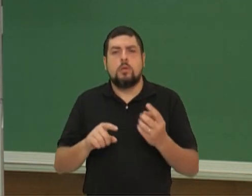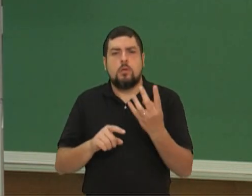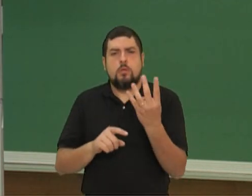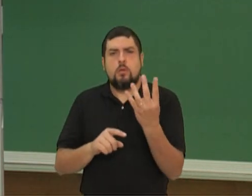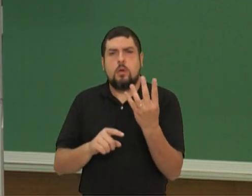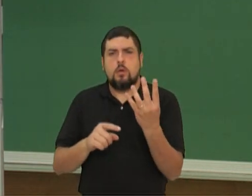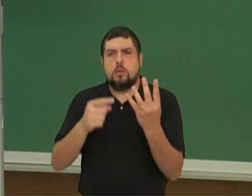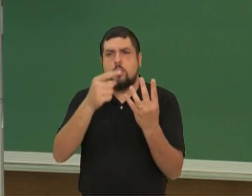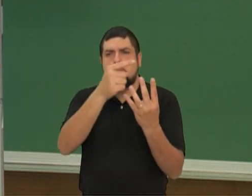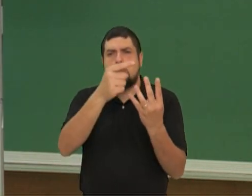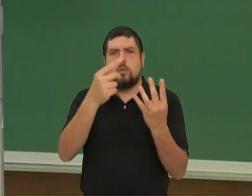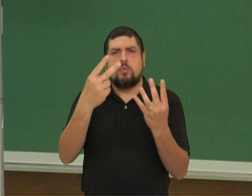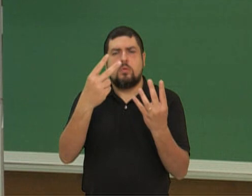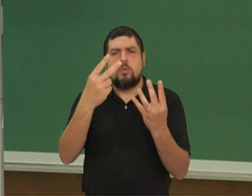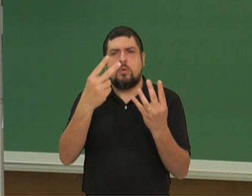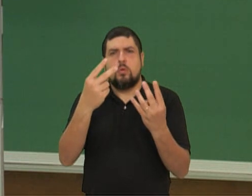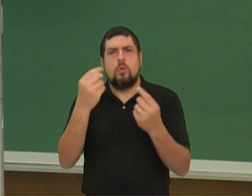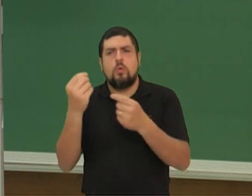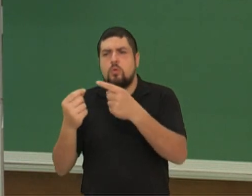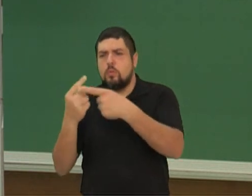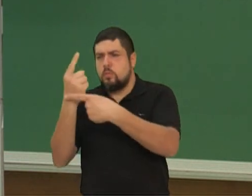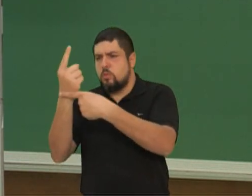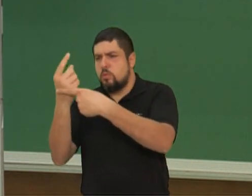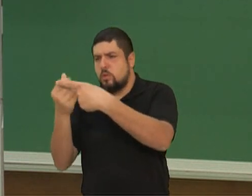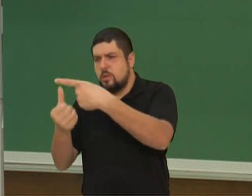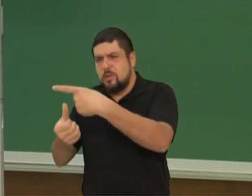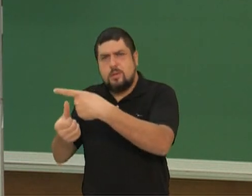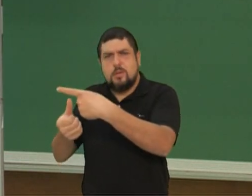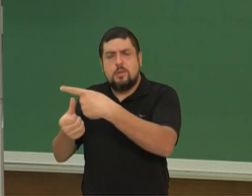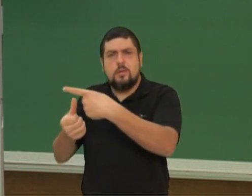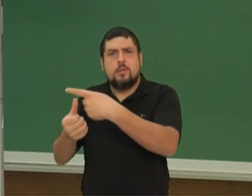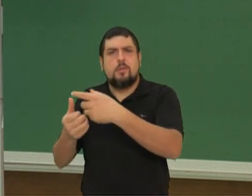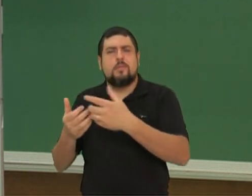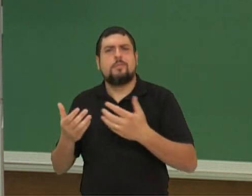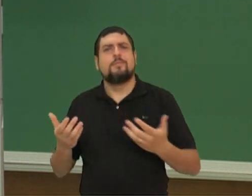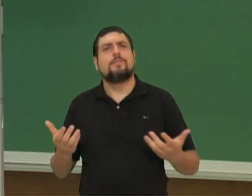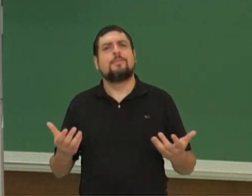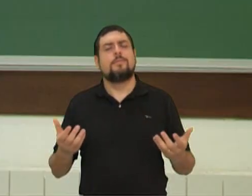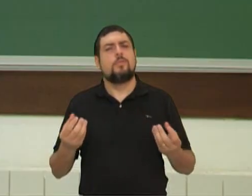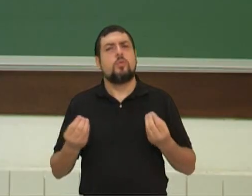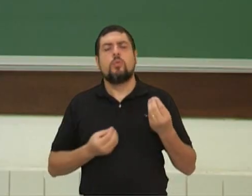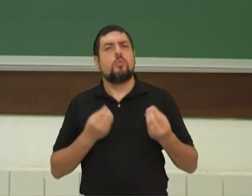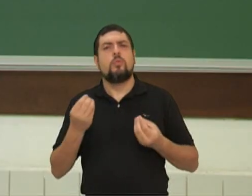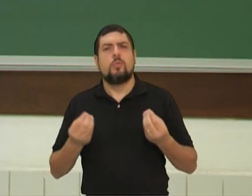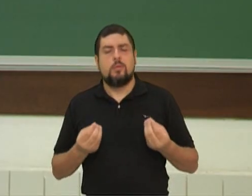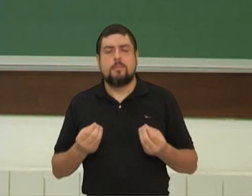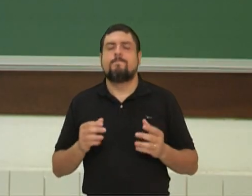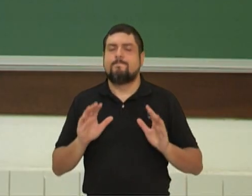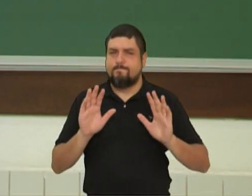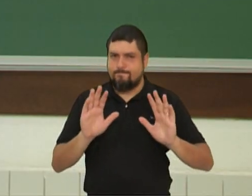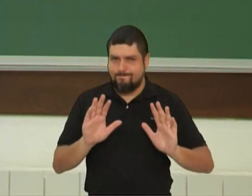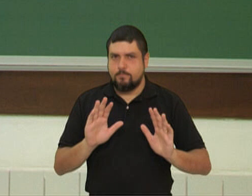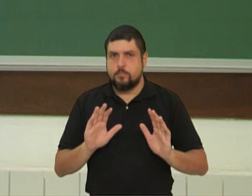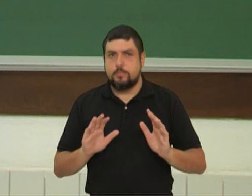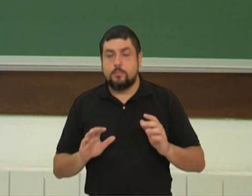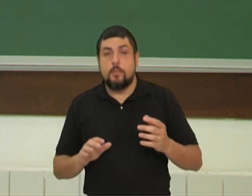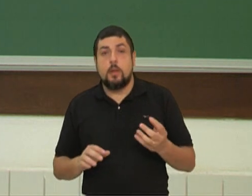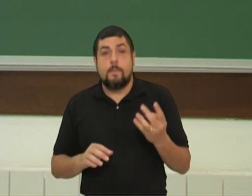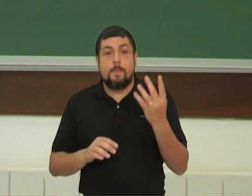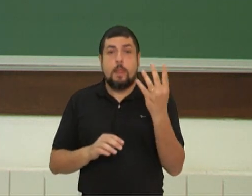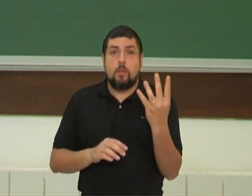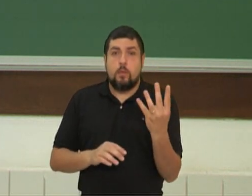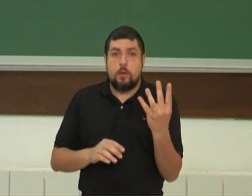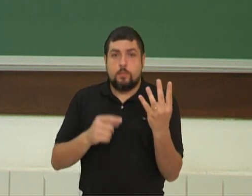a 1/16avos? Como é que pode? É porque a gente tem que lembrar da propriedade, né, gente? Olha só, o 4 elevado